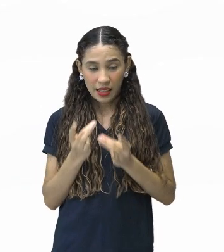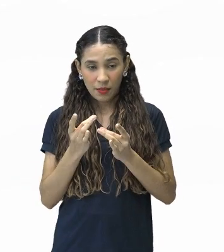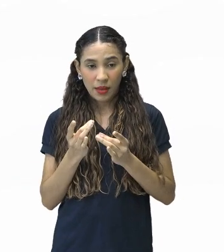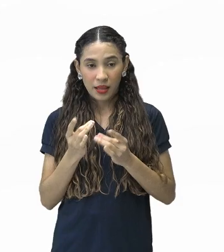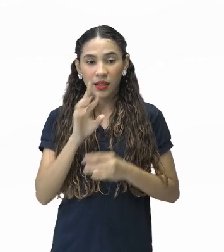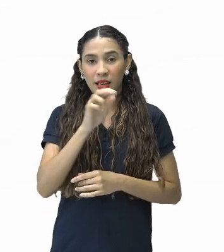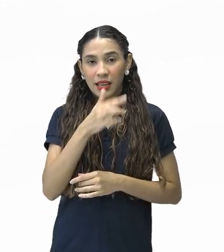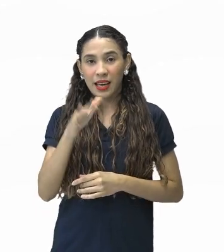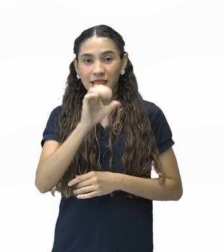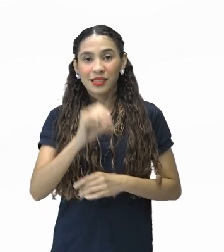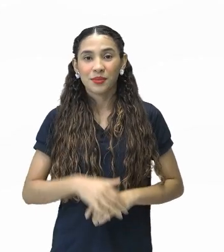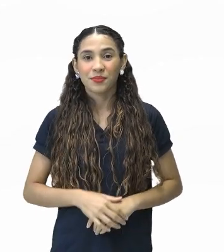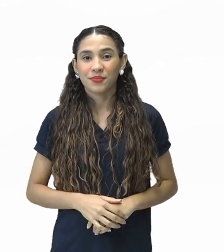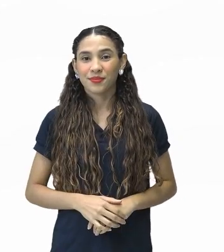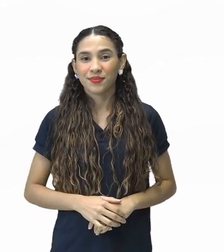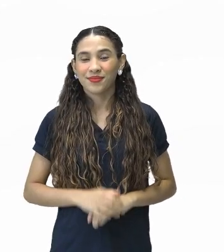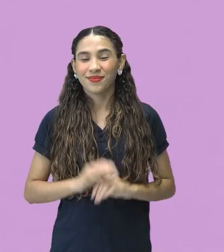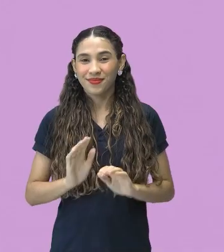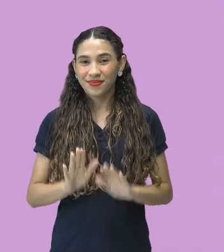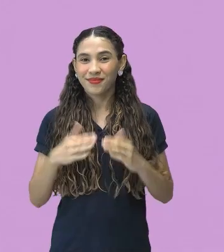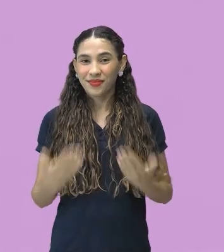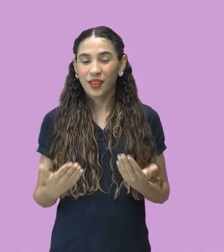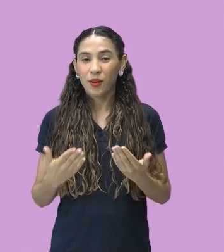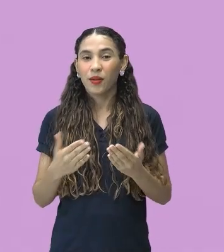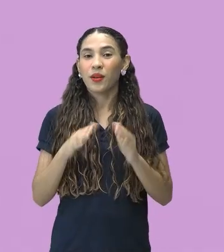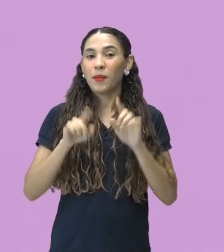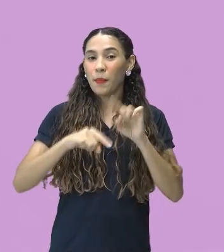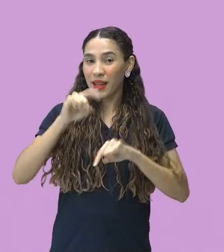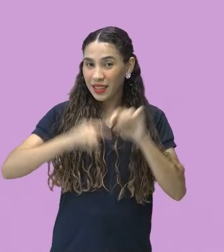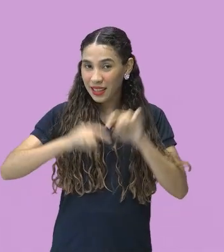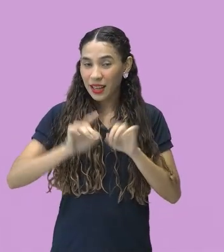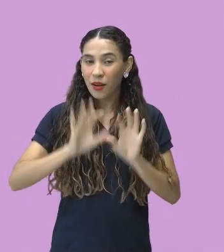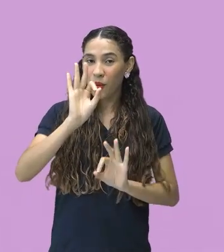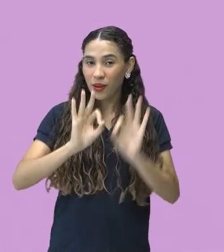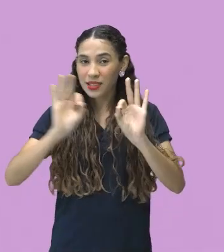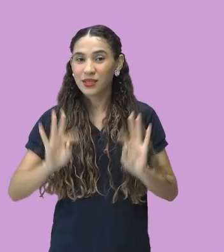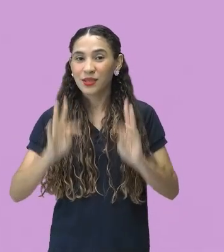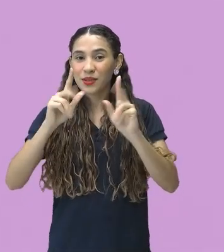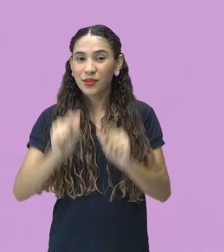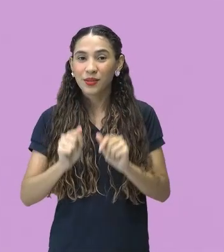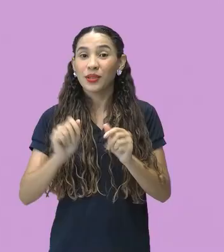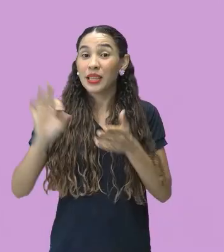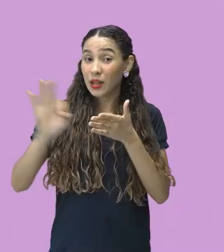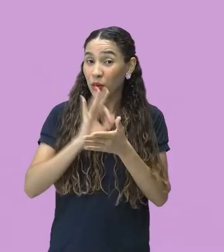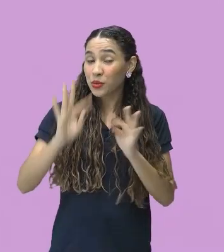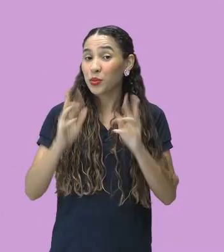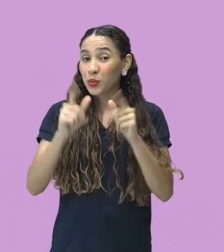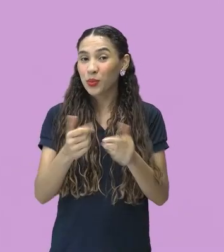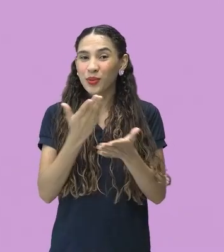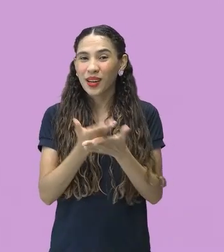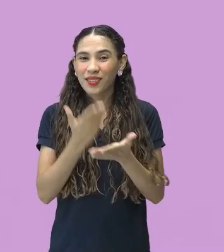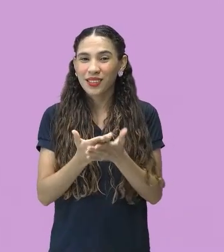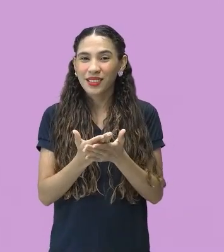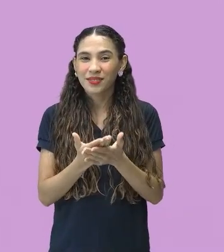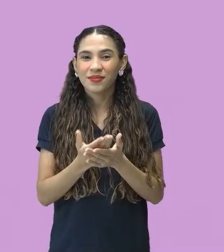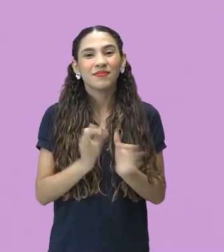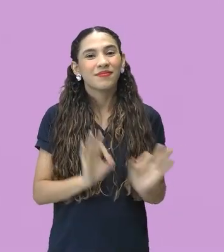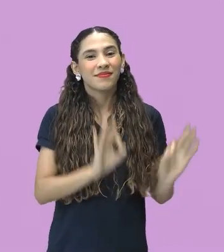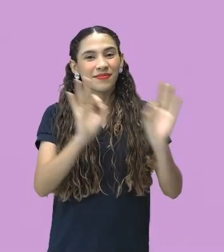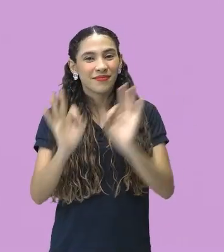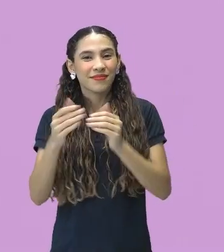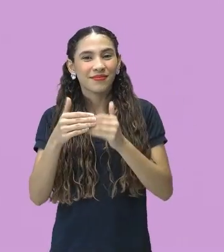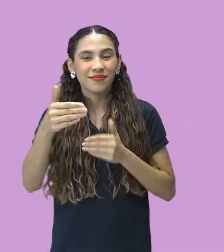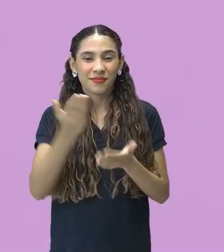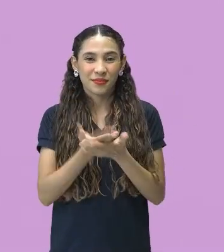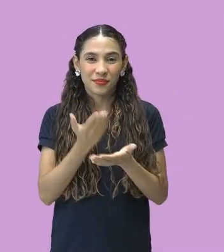Detalhamento, razão. Então, pegue o seu material, organize direitinho e anote tudo da nossa aula. E sem mais